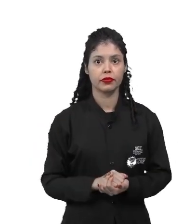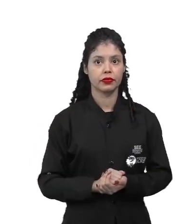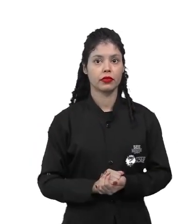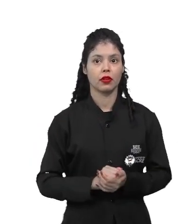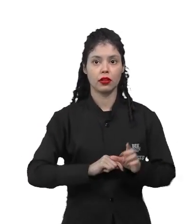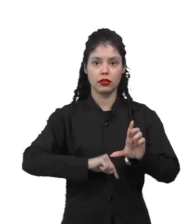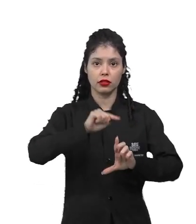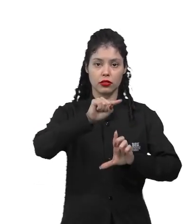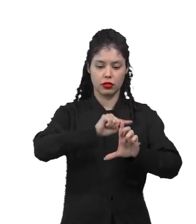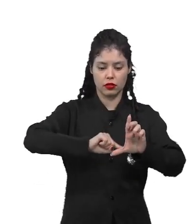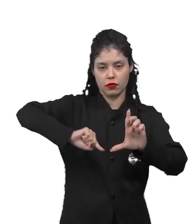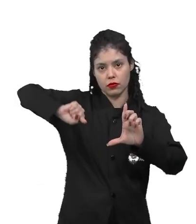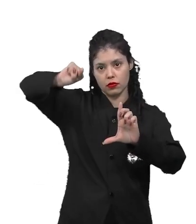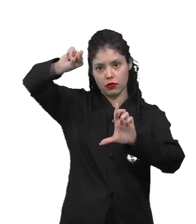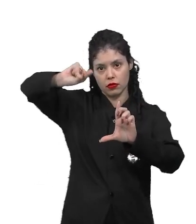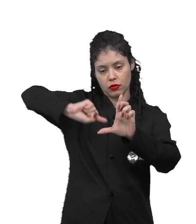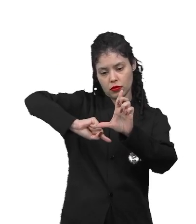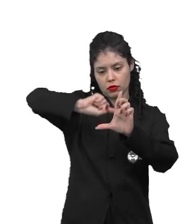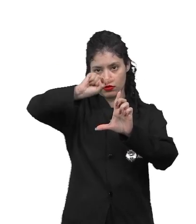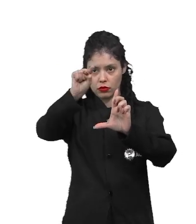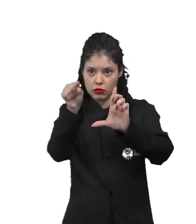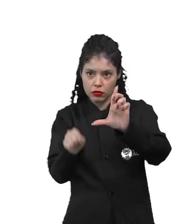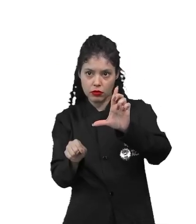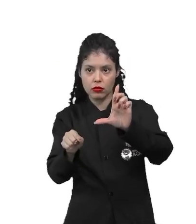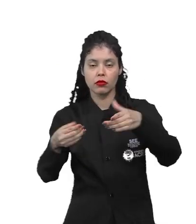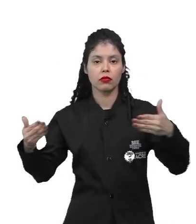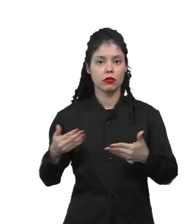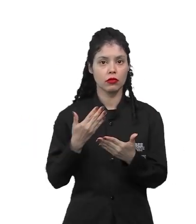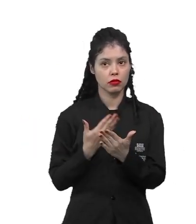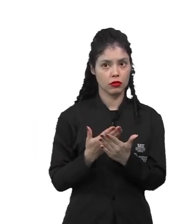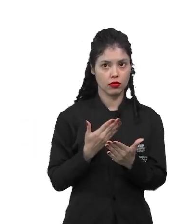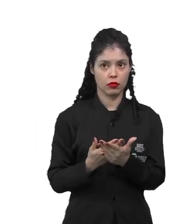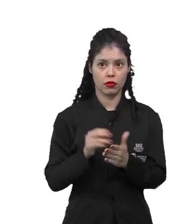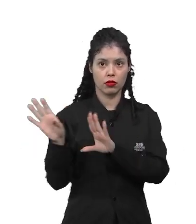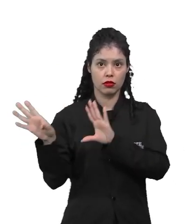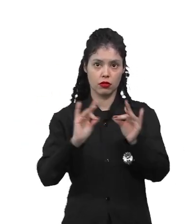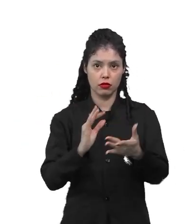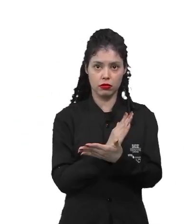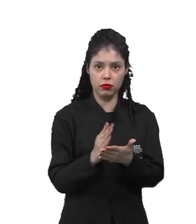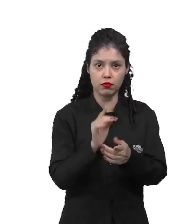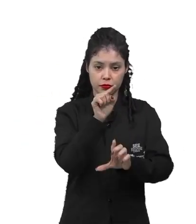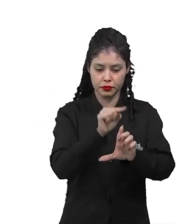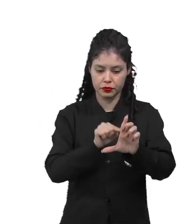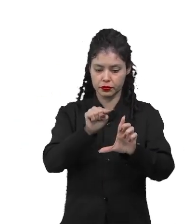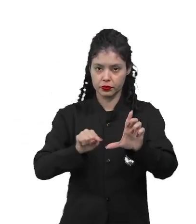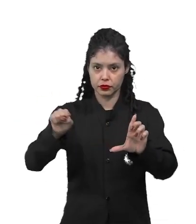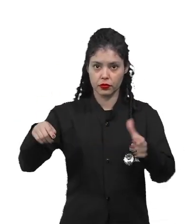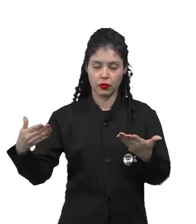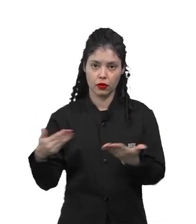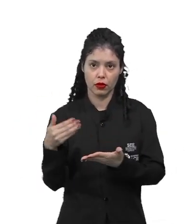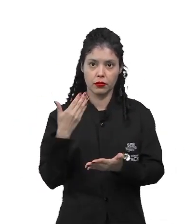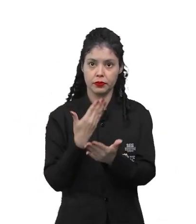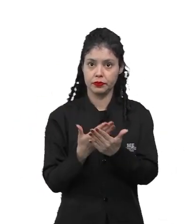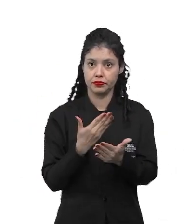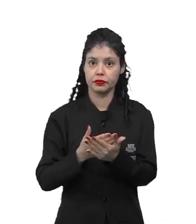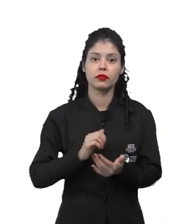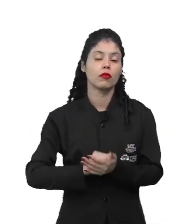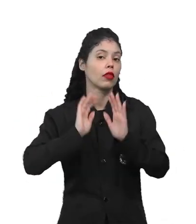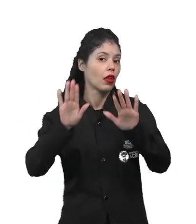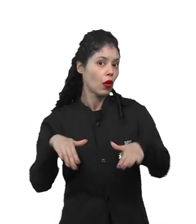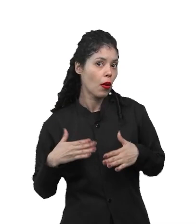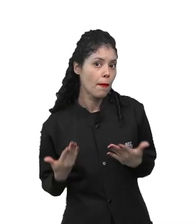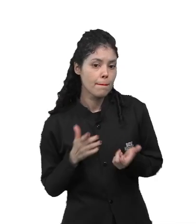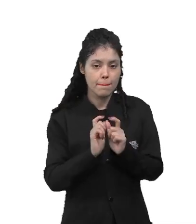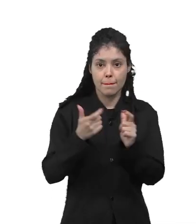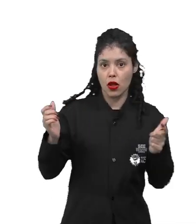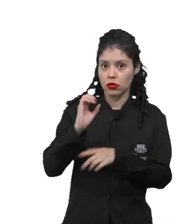os gráficos, que é o nosso momento de abordagem nessa aula de hoje, a gente vai trazer aqui alguns gráficos para a gente estudar, tá bom? Definir a ideia de